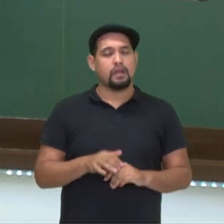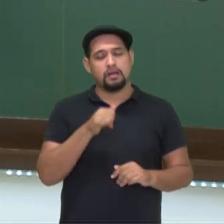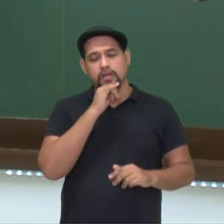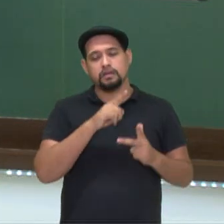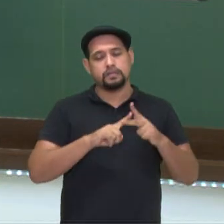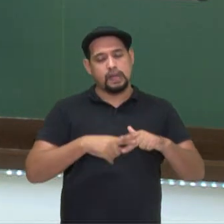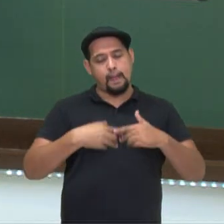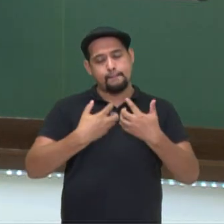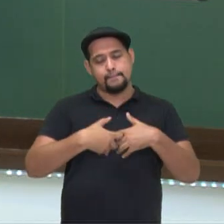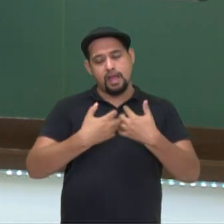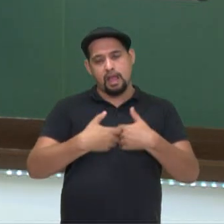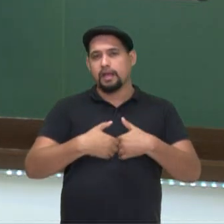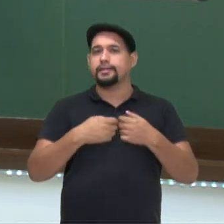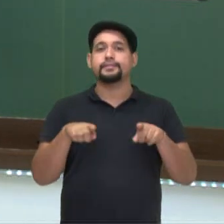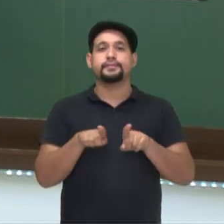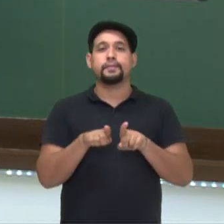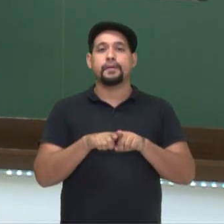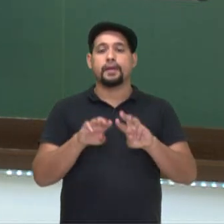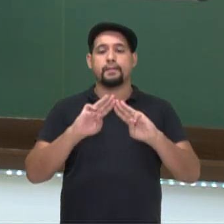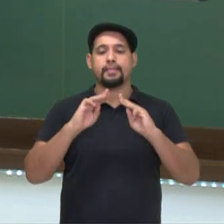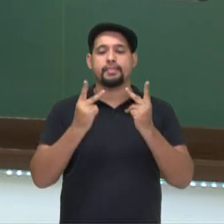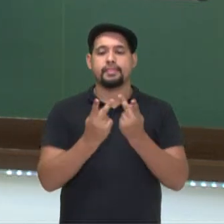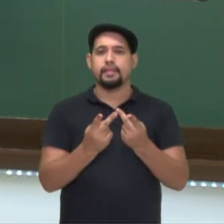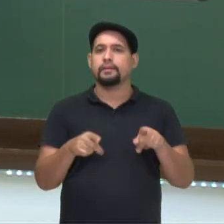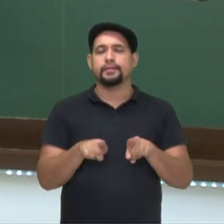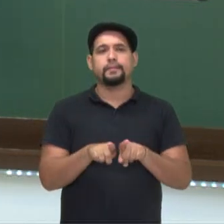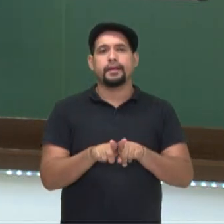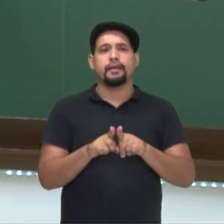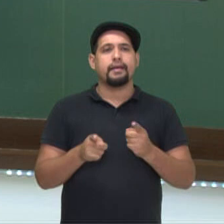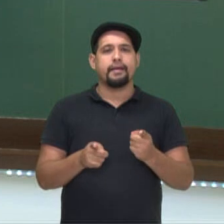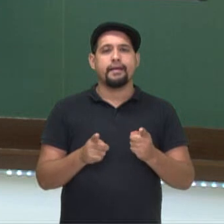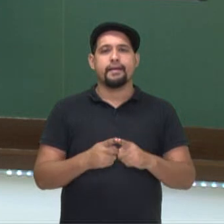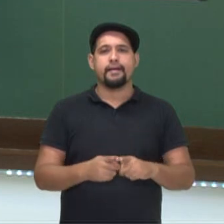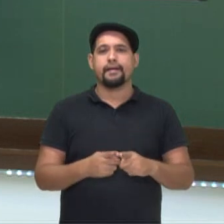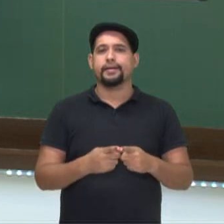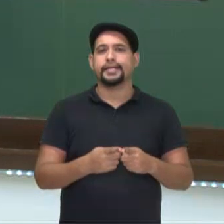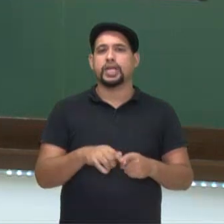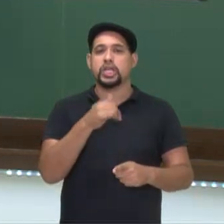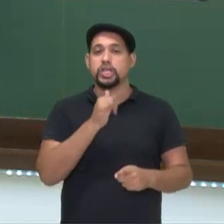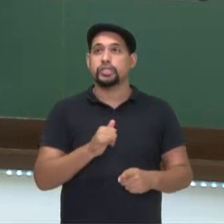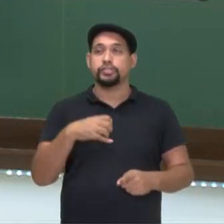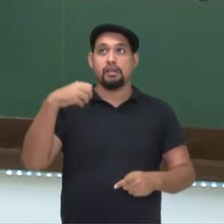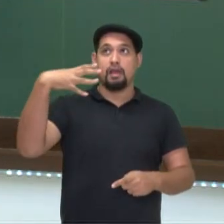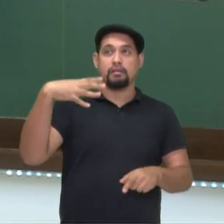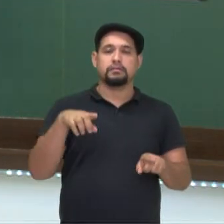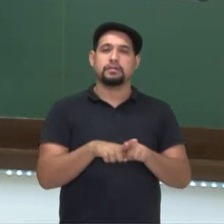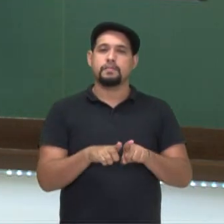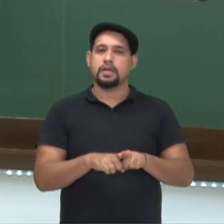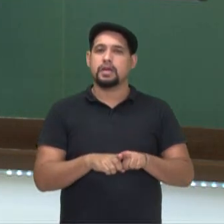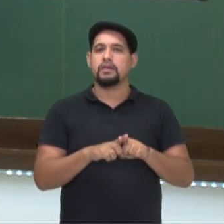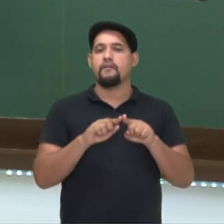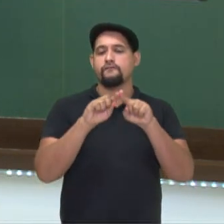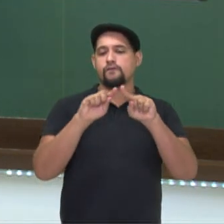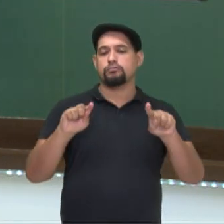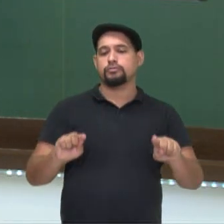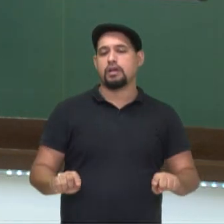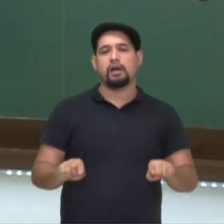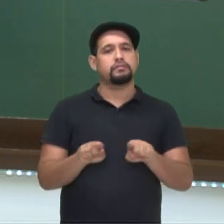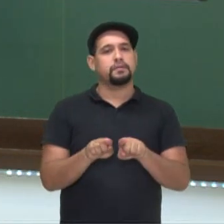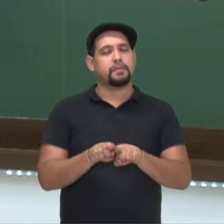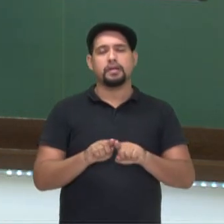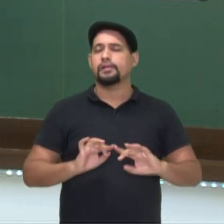Manutenção da máquina, matéria-prima, né? Energia elétrica, funcionário, né? Então, você tem uma despesa de